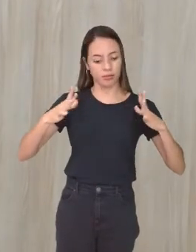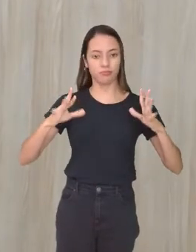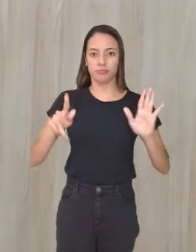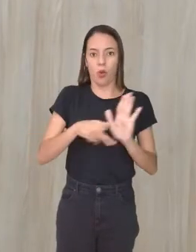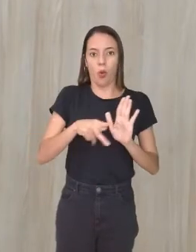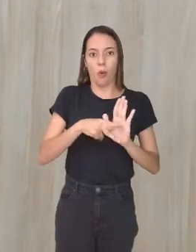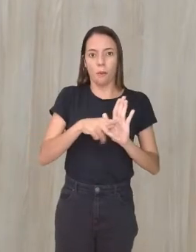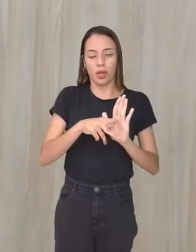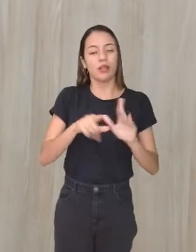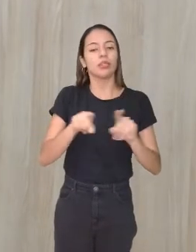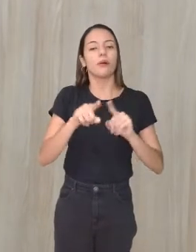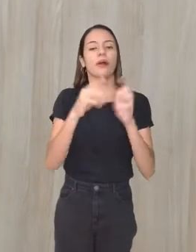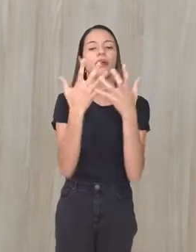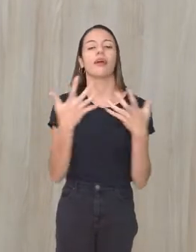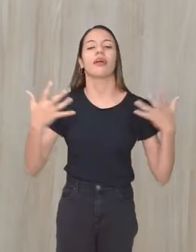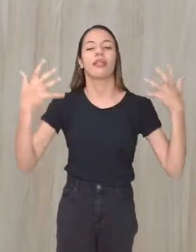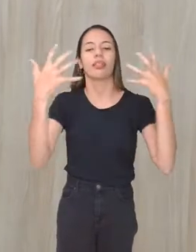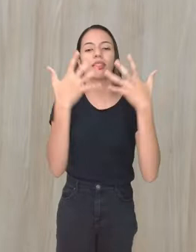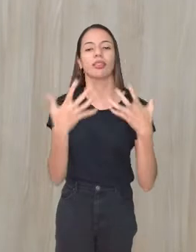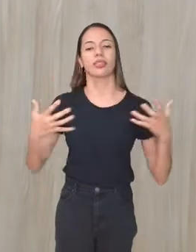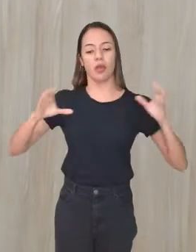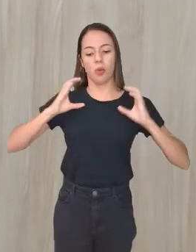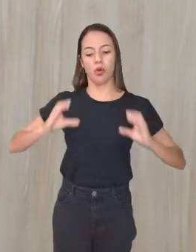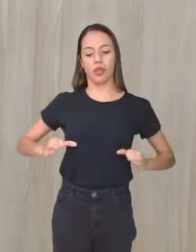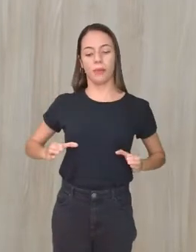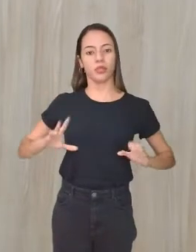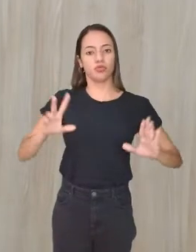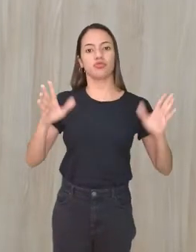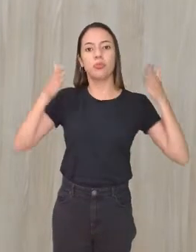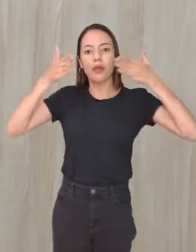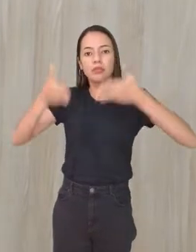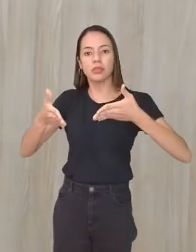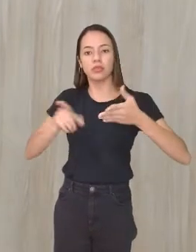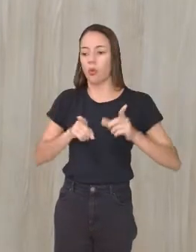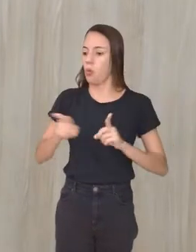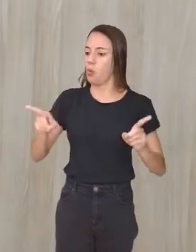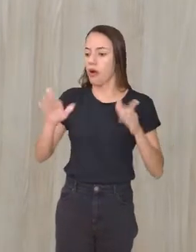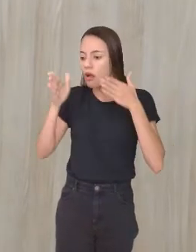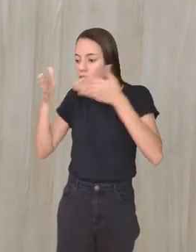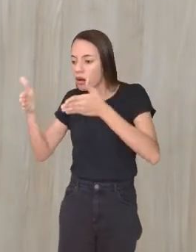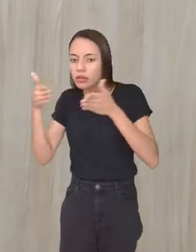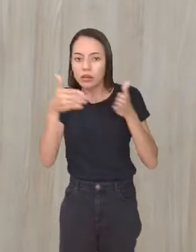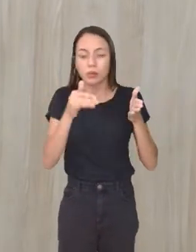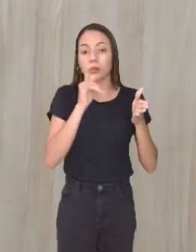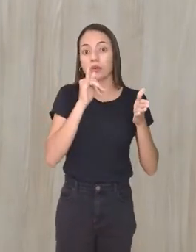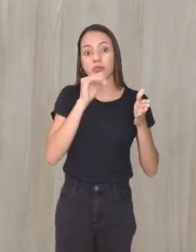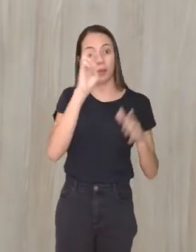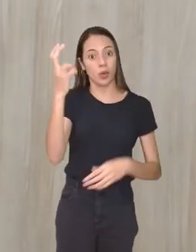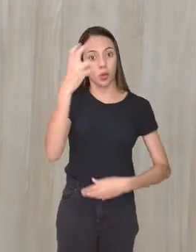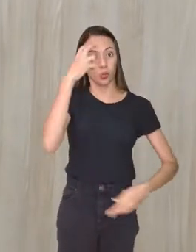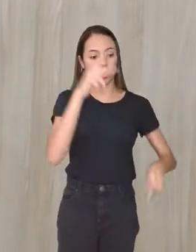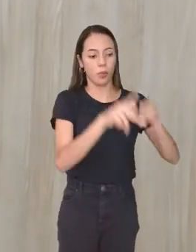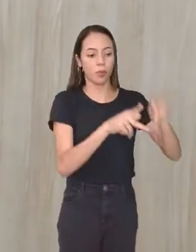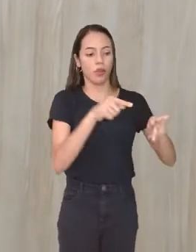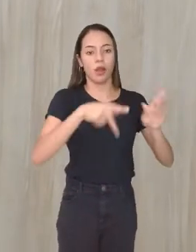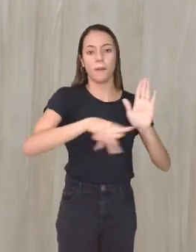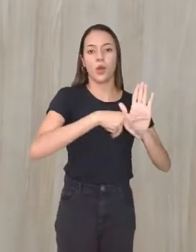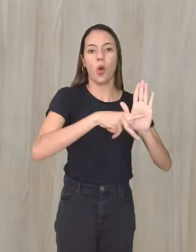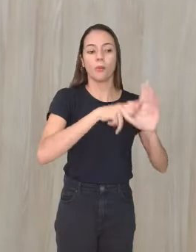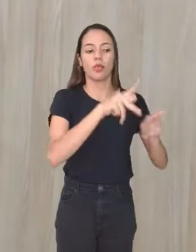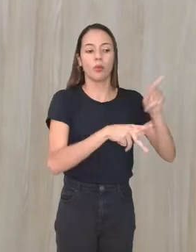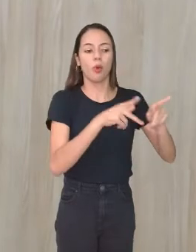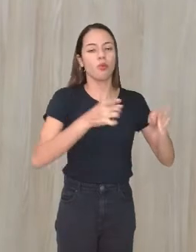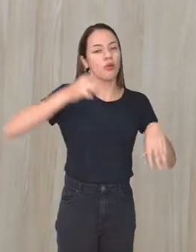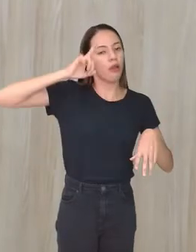as pessoas vão cantar, vão se portar de um determinado jeito. Então, tanto a cultura popular, essa que é feita pelo povo, nosso dia a